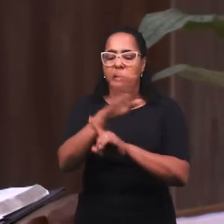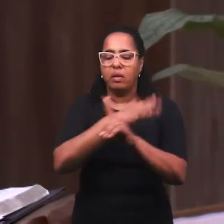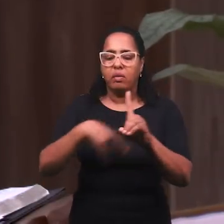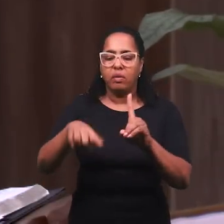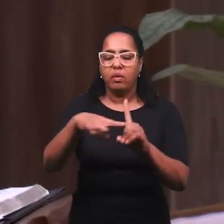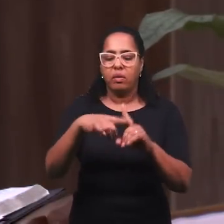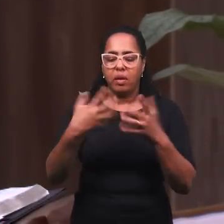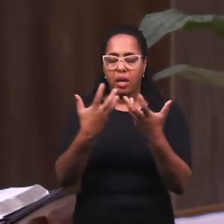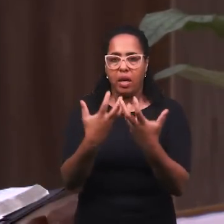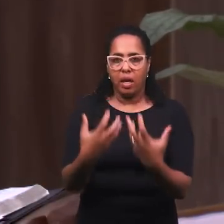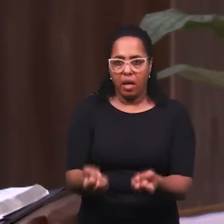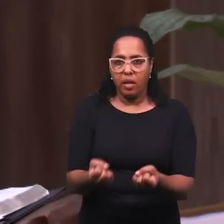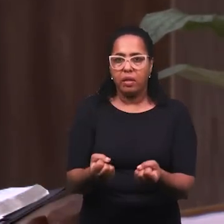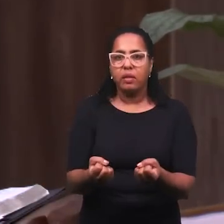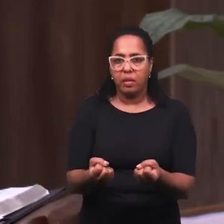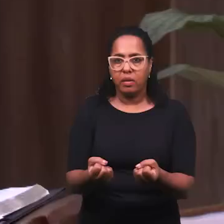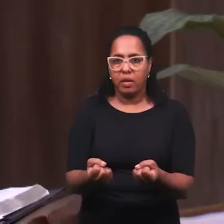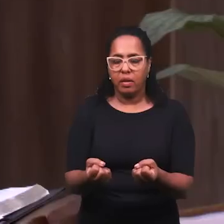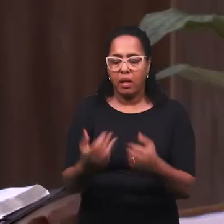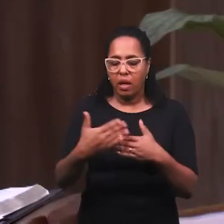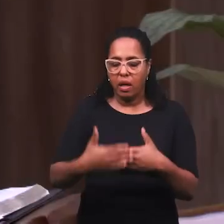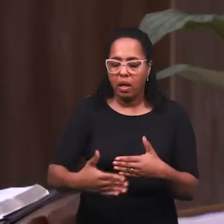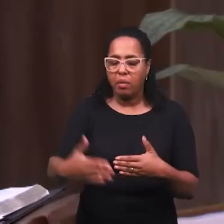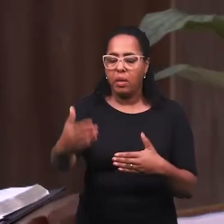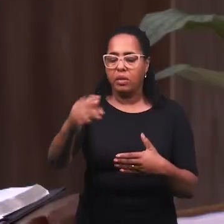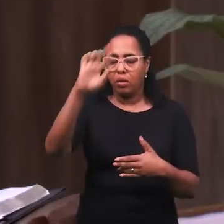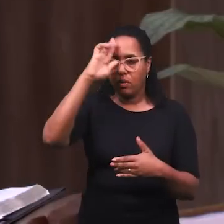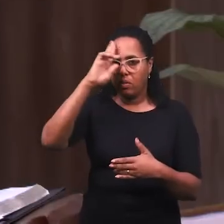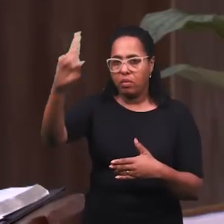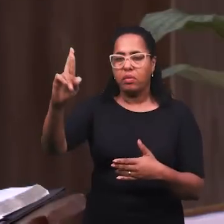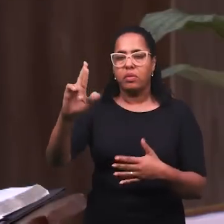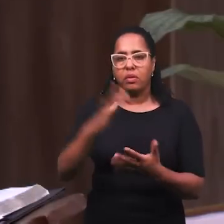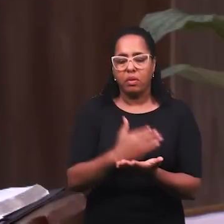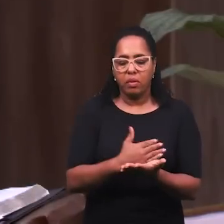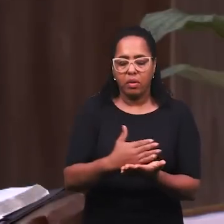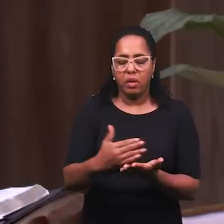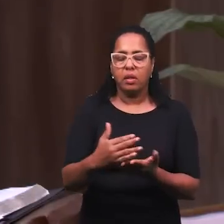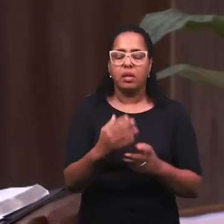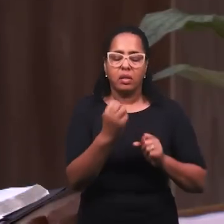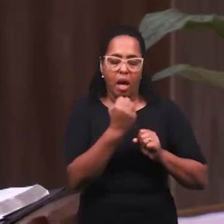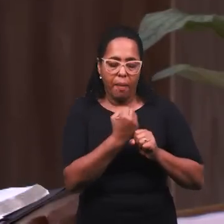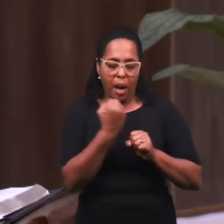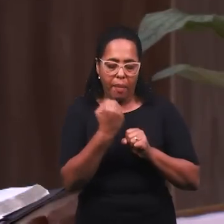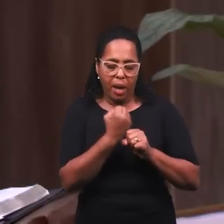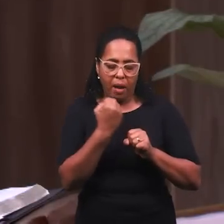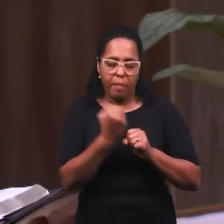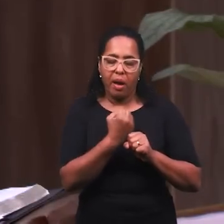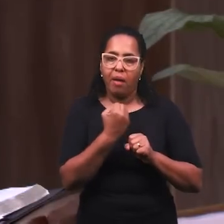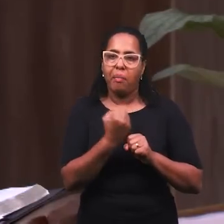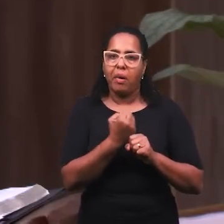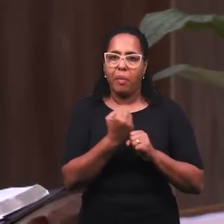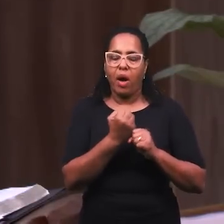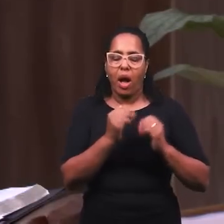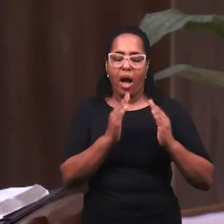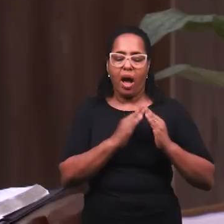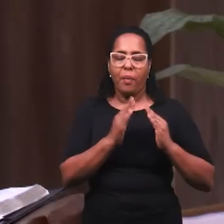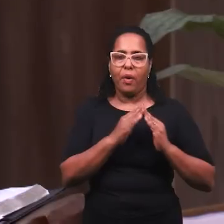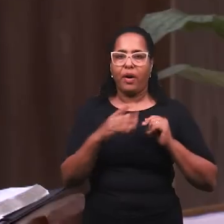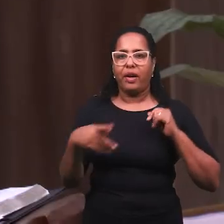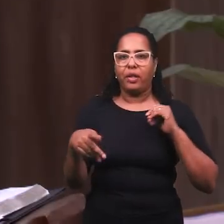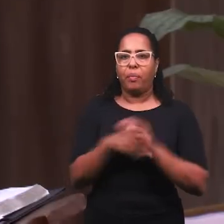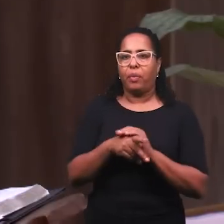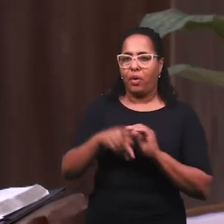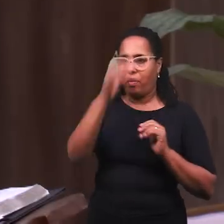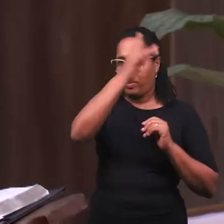sacrifício do Senhor Jesus, e o Senhor, a partir daí, inicia a construção do